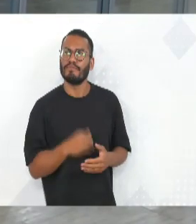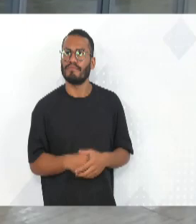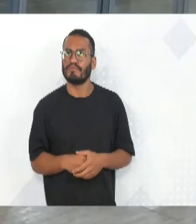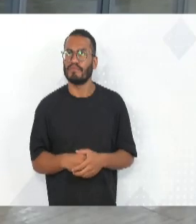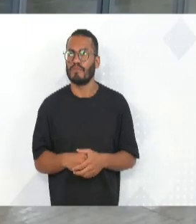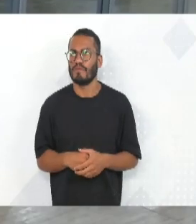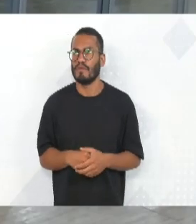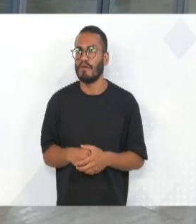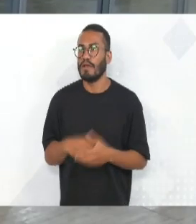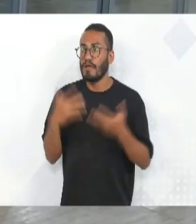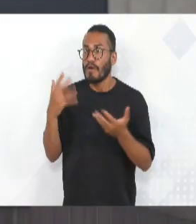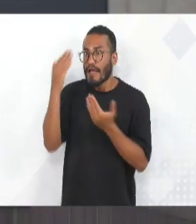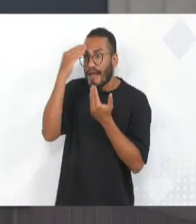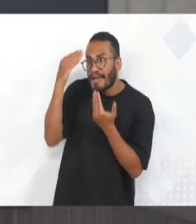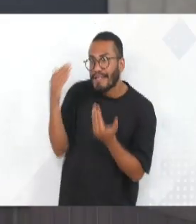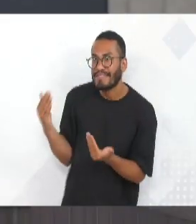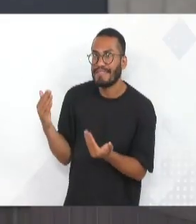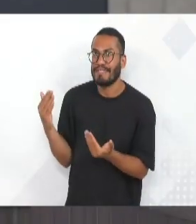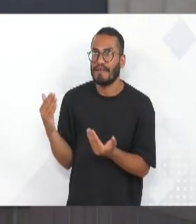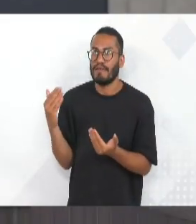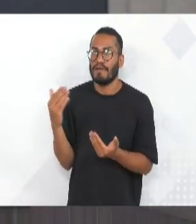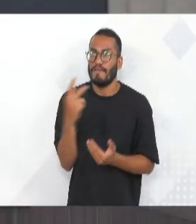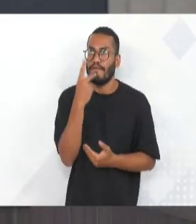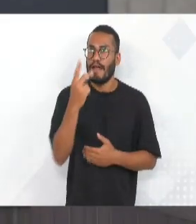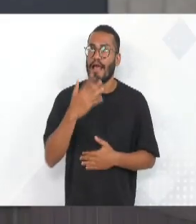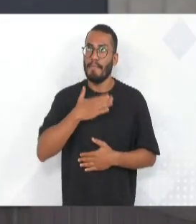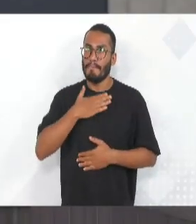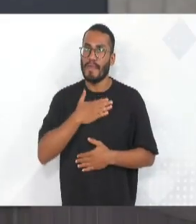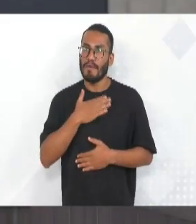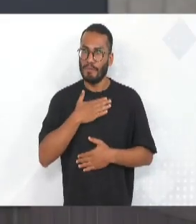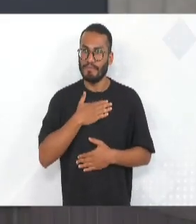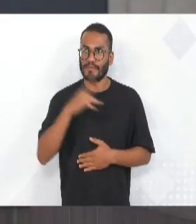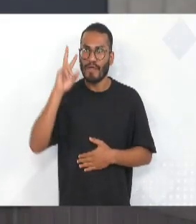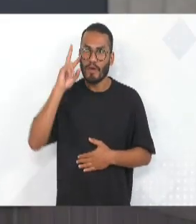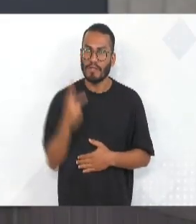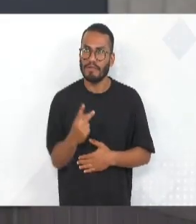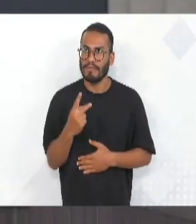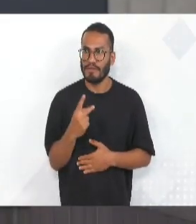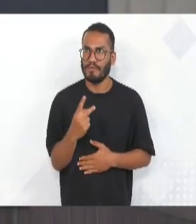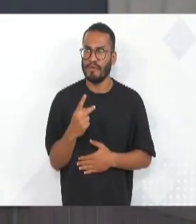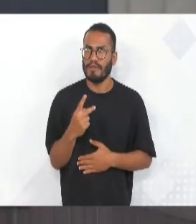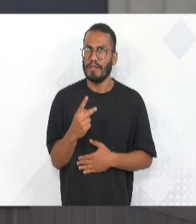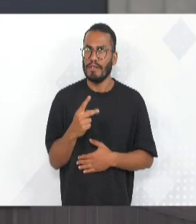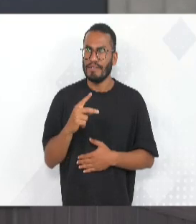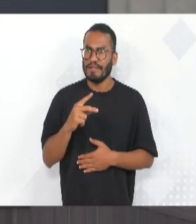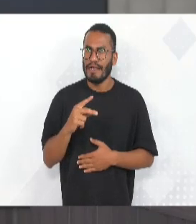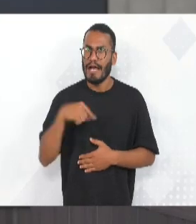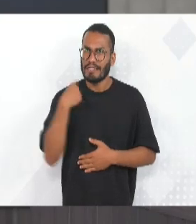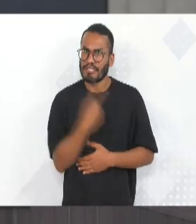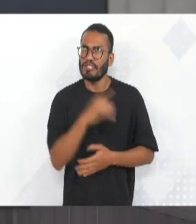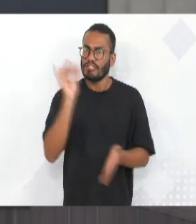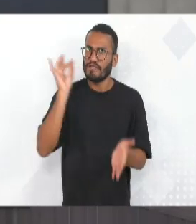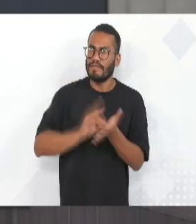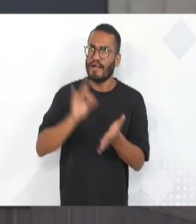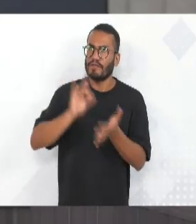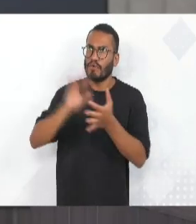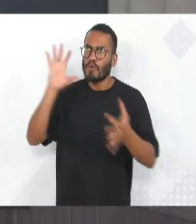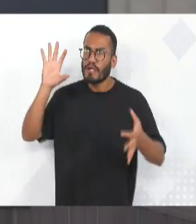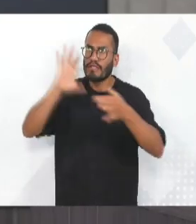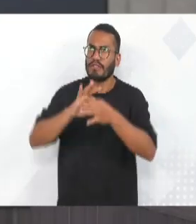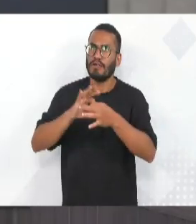cunhado Gilson quero te agradecer a aceitação em que o reconhecimento nem forças também nesse sentido a gente fez de fato essa conexão